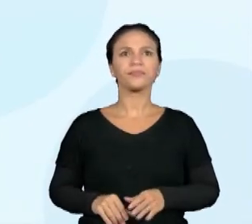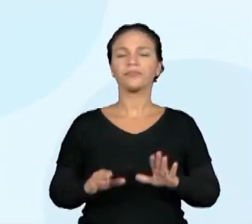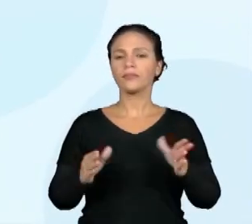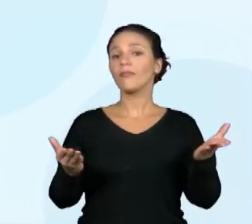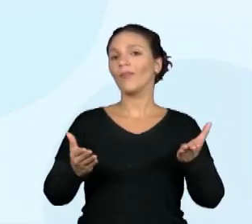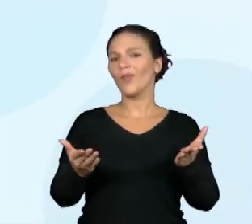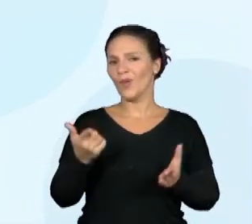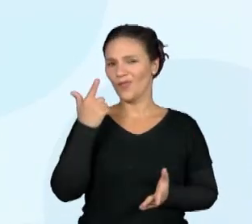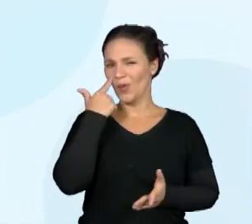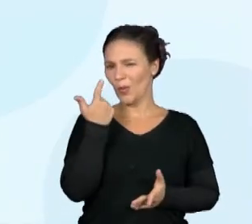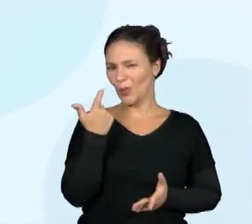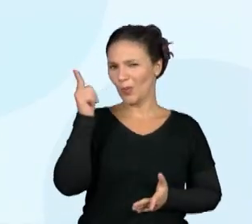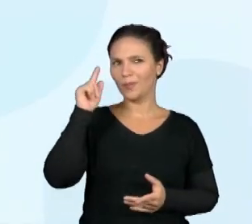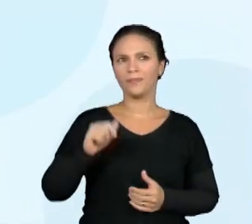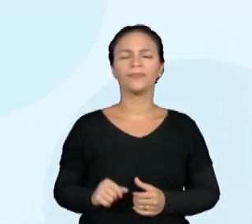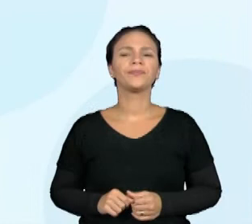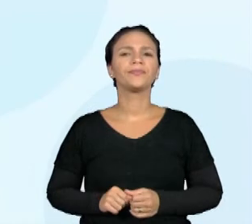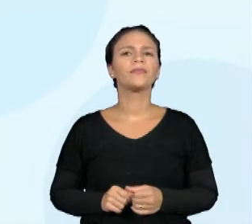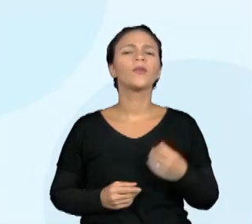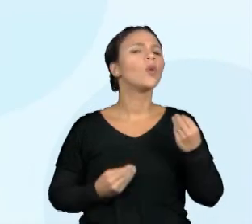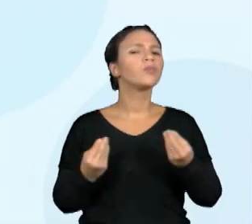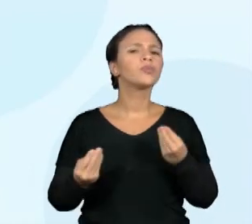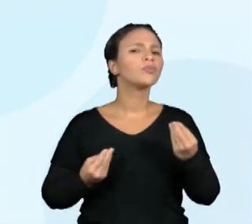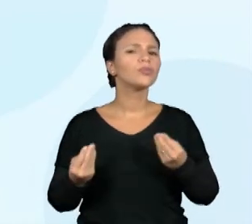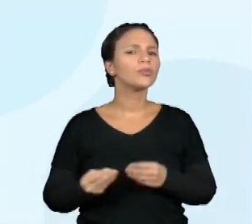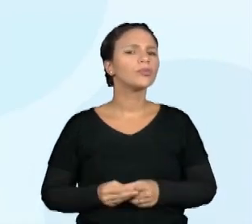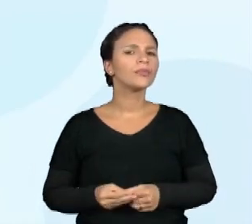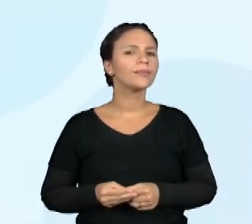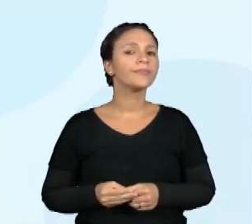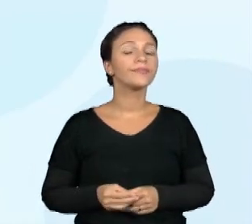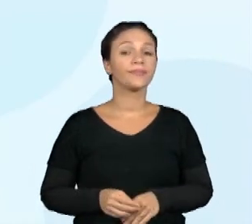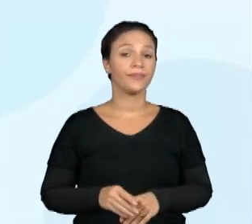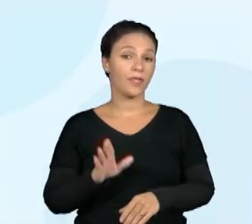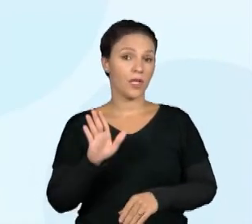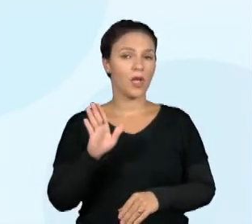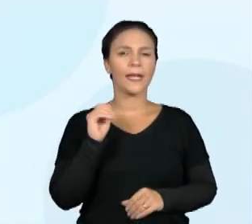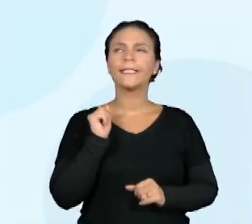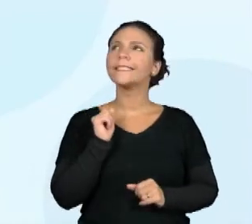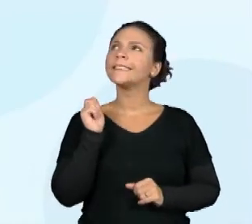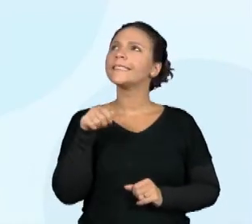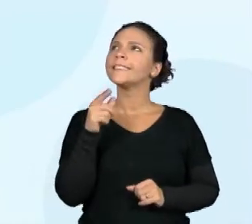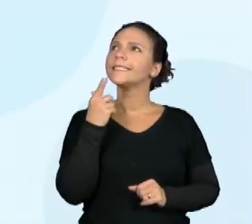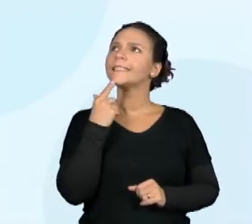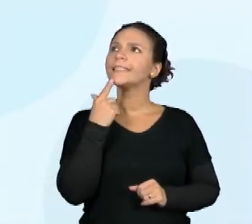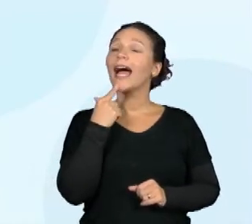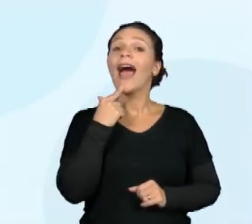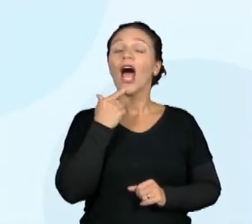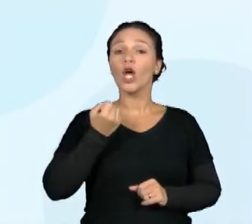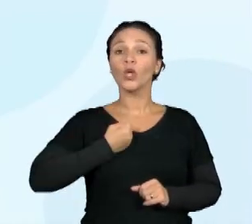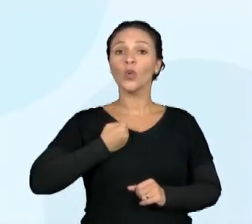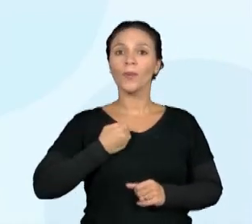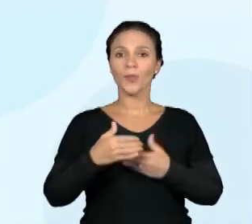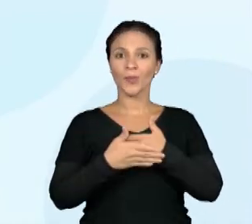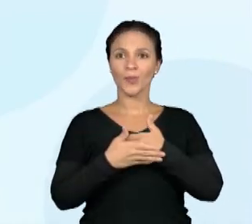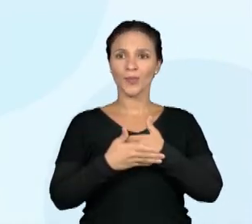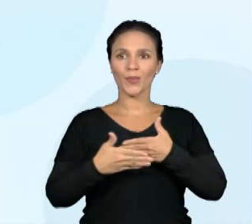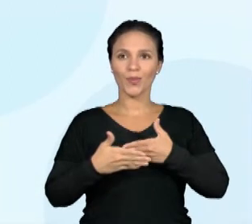só, a gente também pode usar uma estratégia de